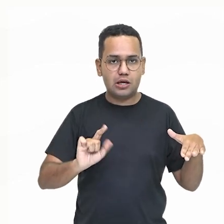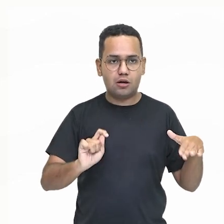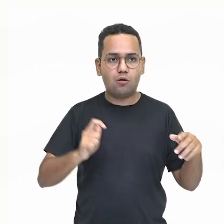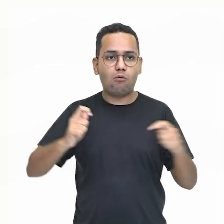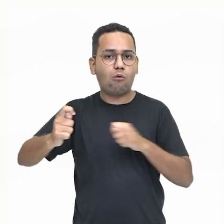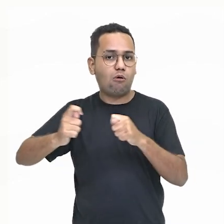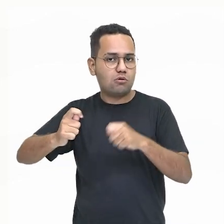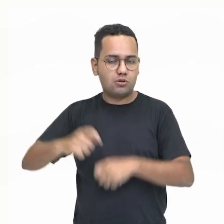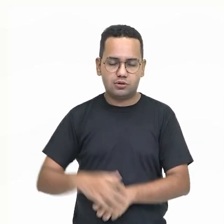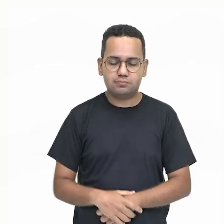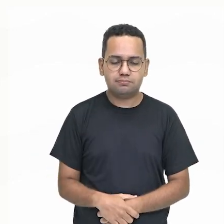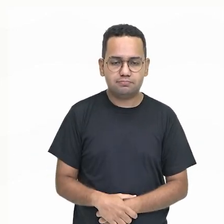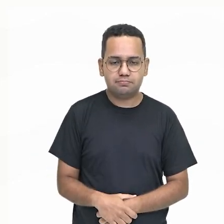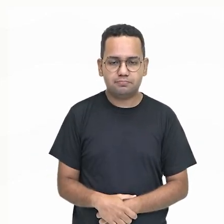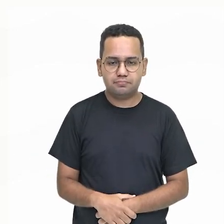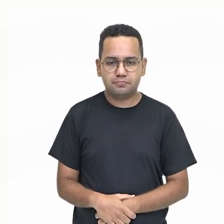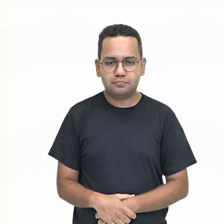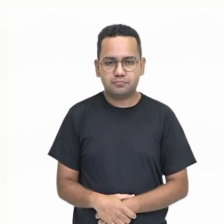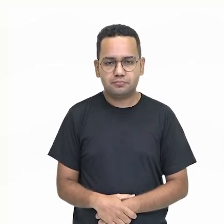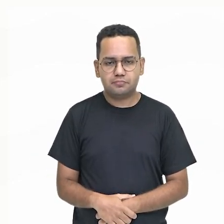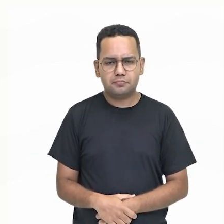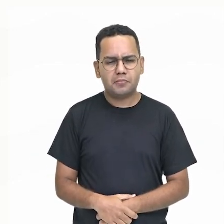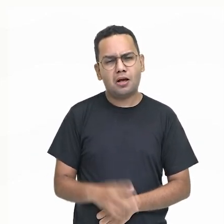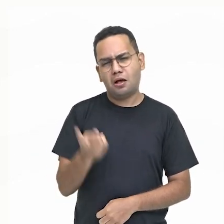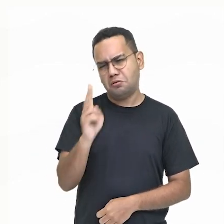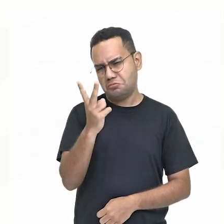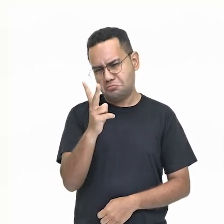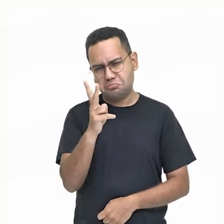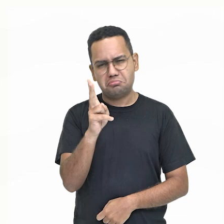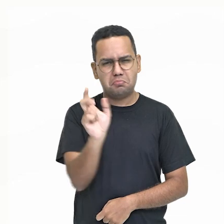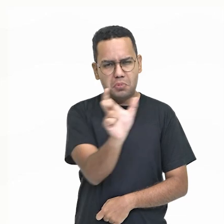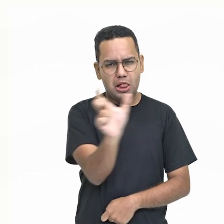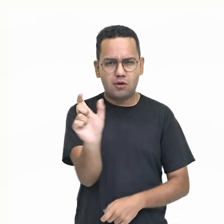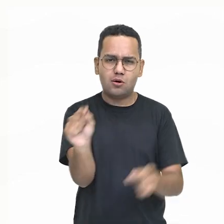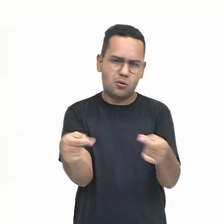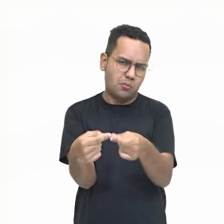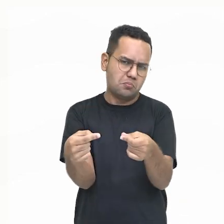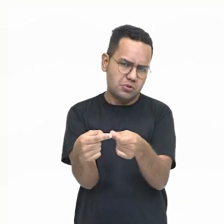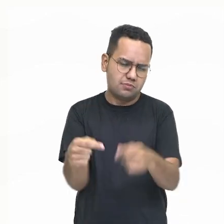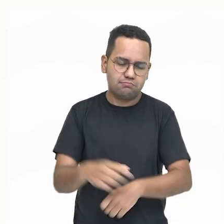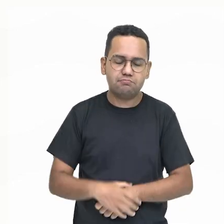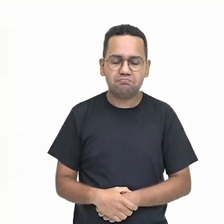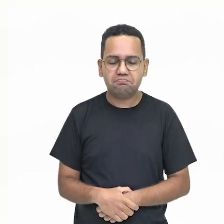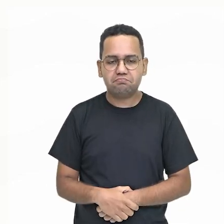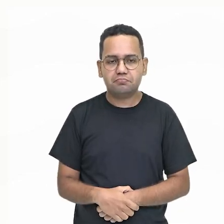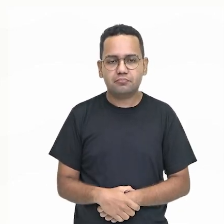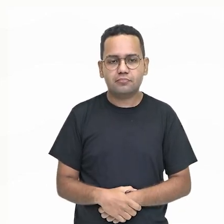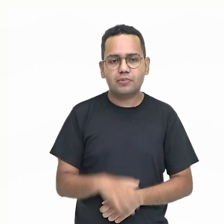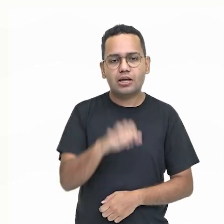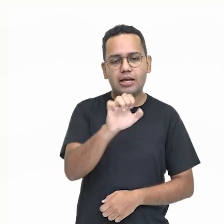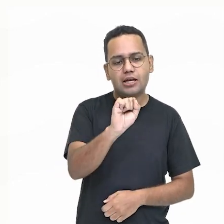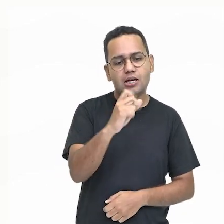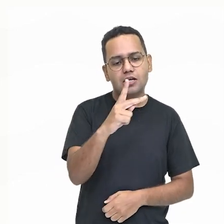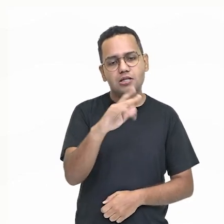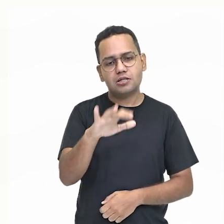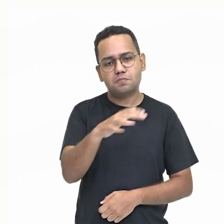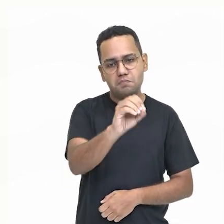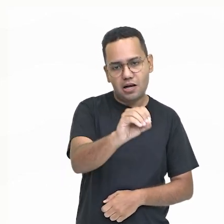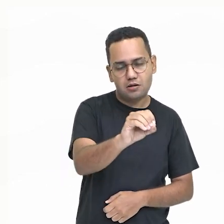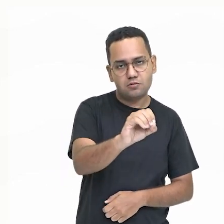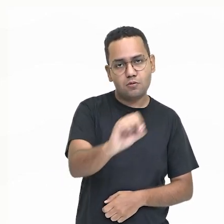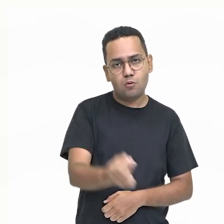orientada posição ou espaço a gente pode entender dessa forma espaço é a posição por